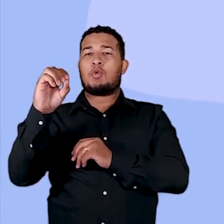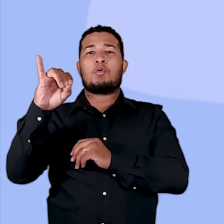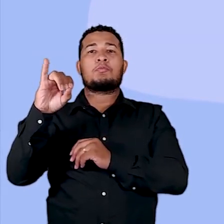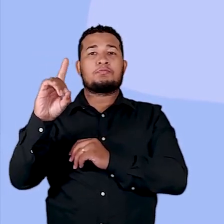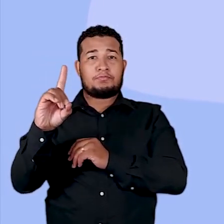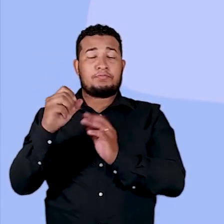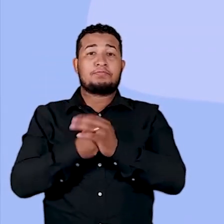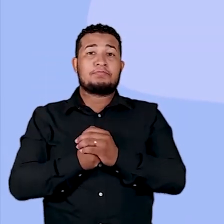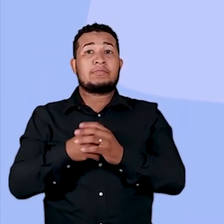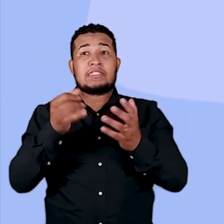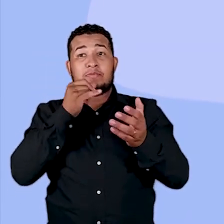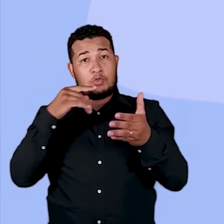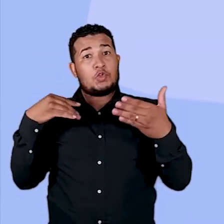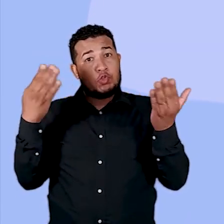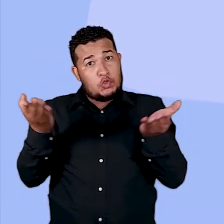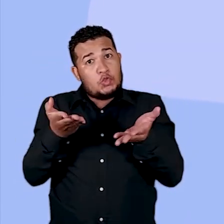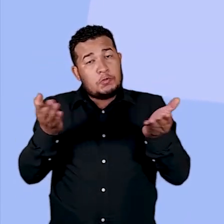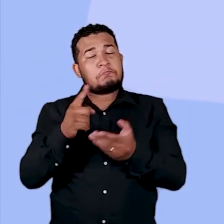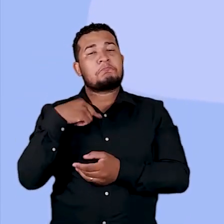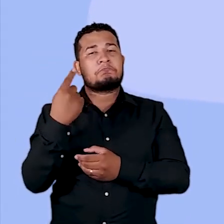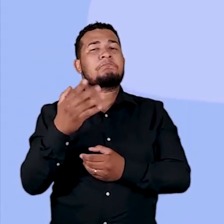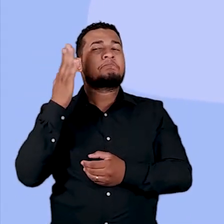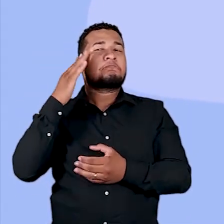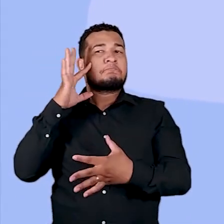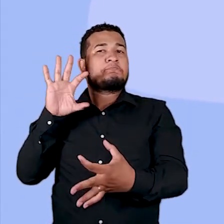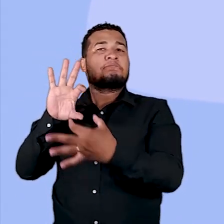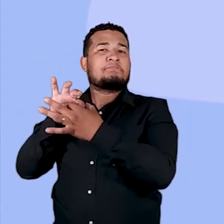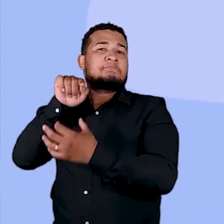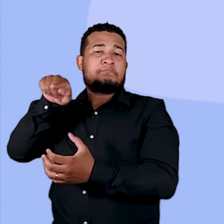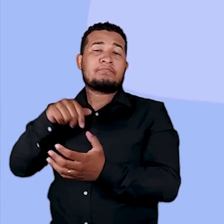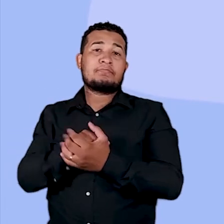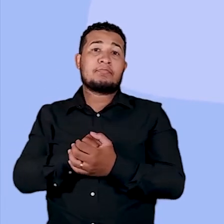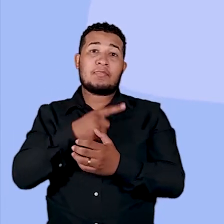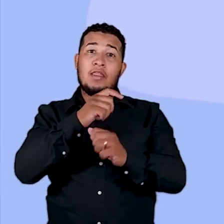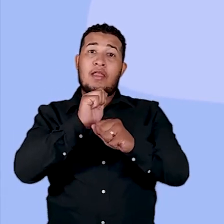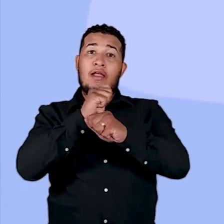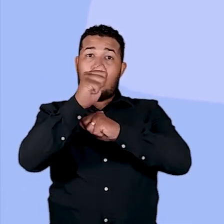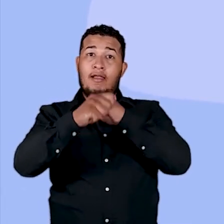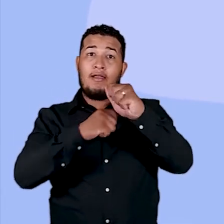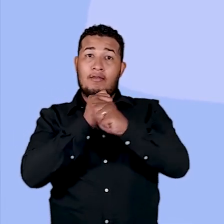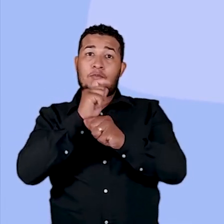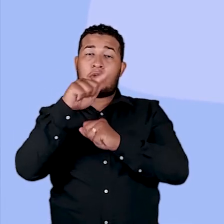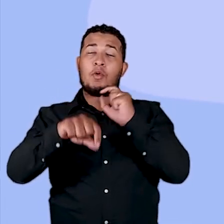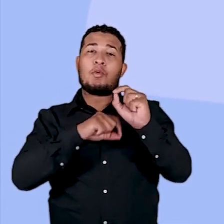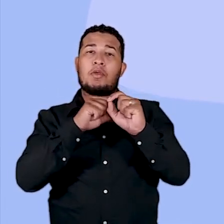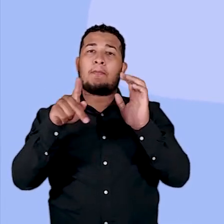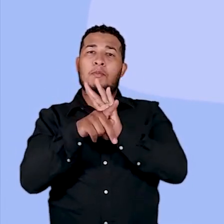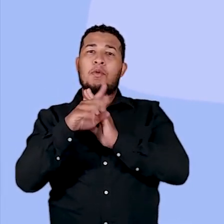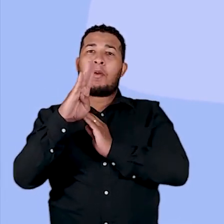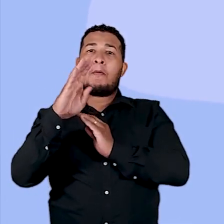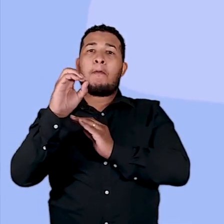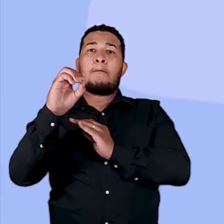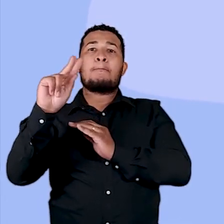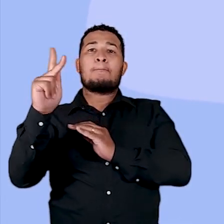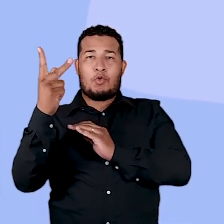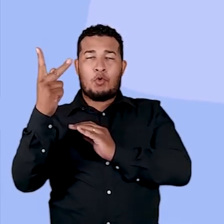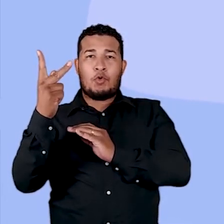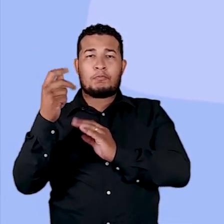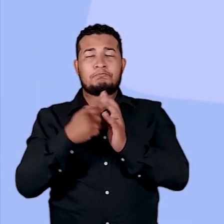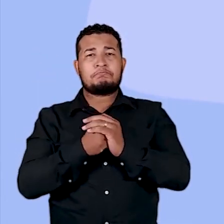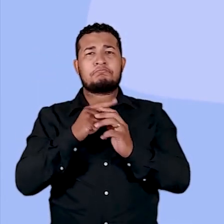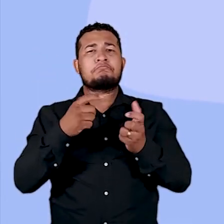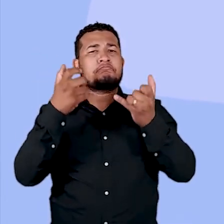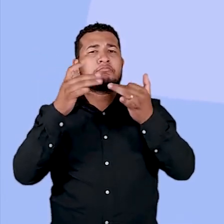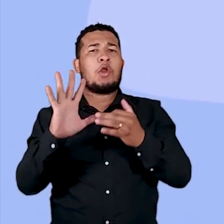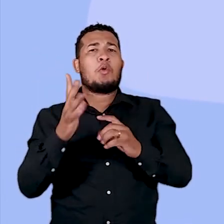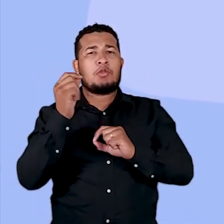há vários nomes para esse físico. Bom, esse átomo aí, a gente vai falar que é o átomo de Bohr, funciona da